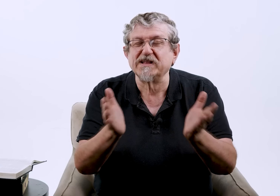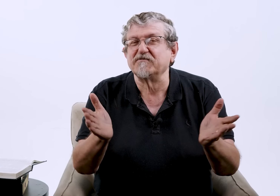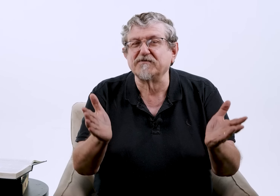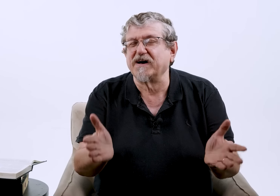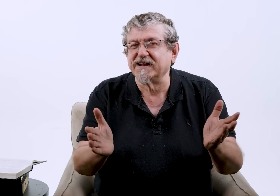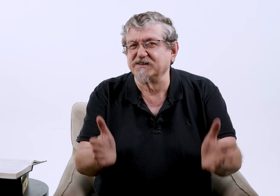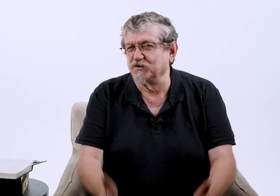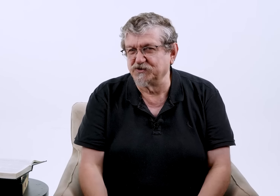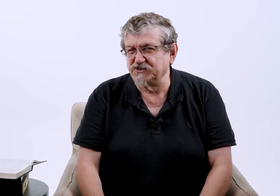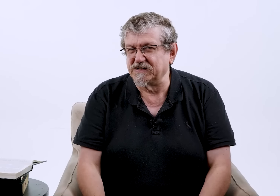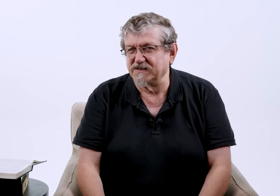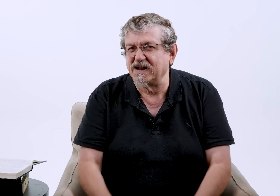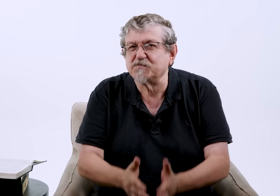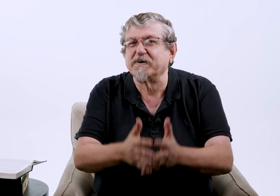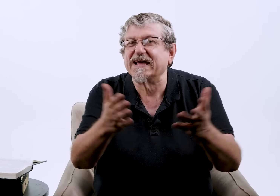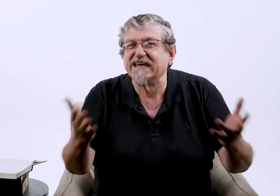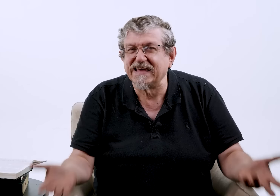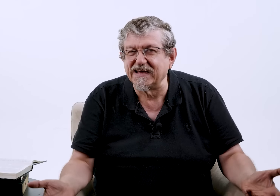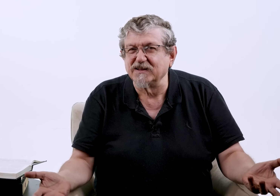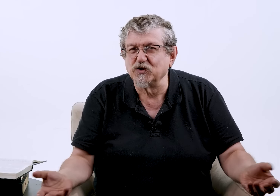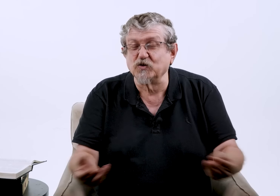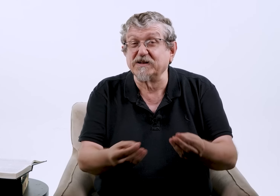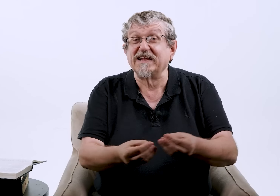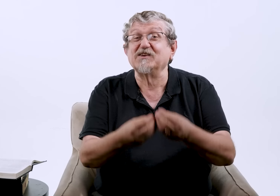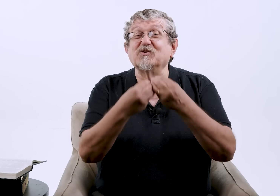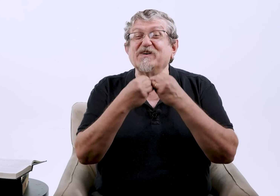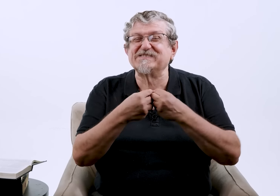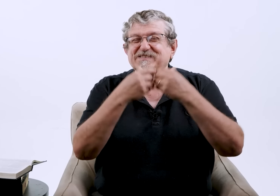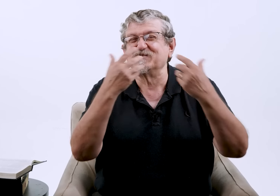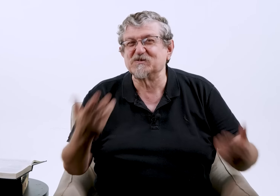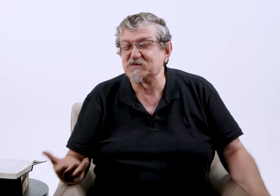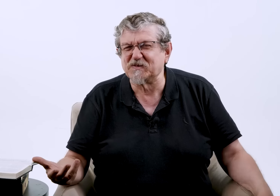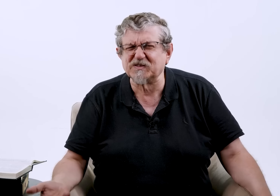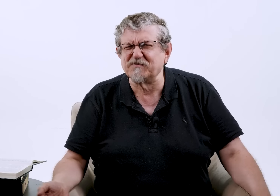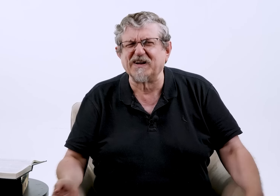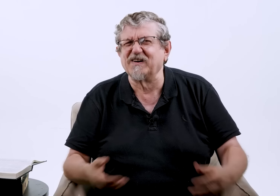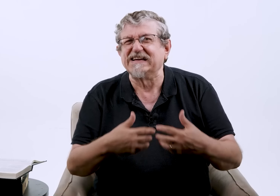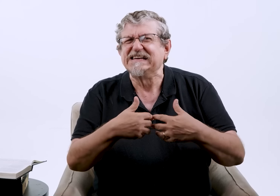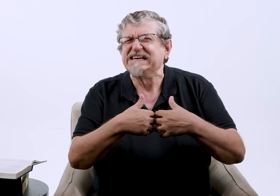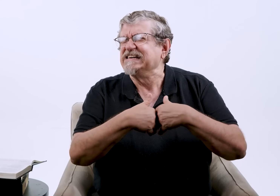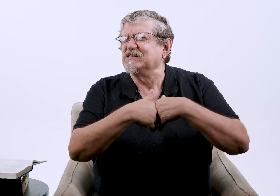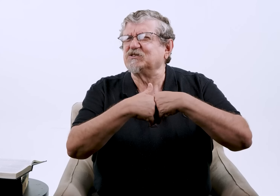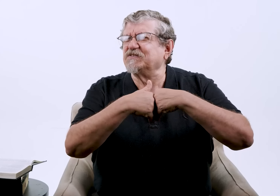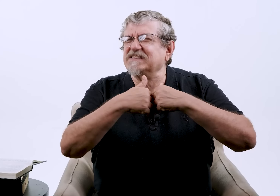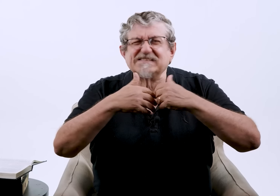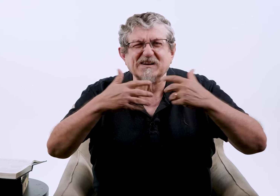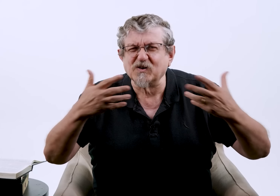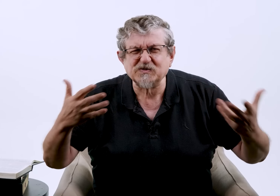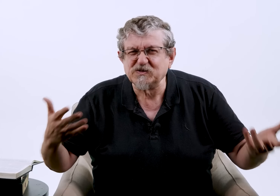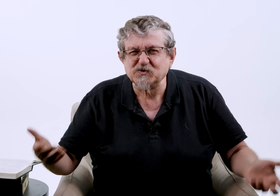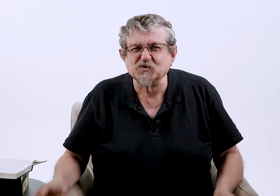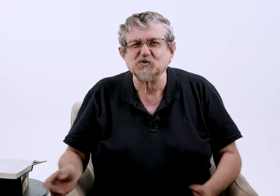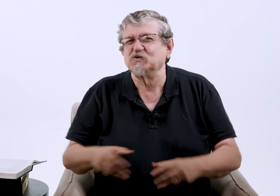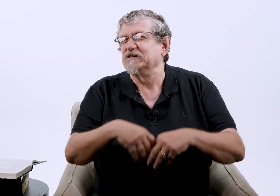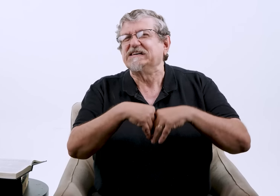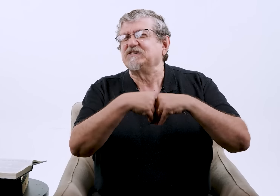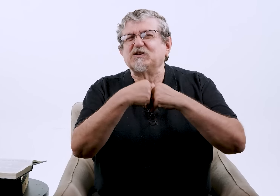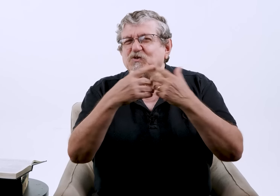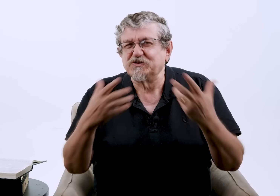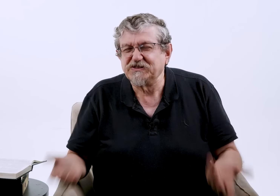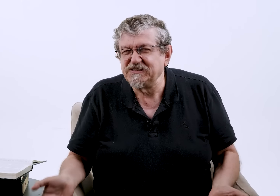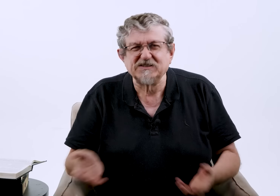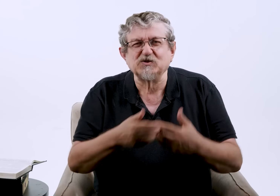nos levar a teologia? Aliás, para que doutrina? Aliás, eu conheço até um grupo de pessoas que falam, olha, eu estou vendo que esse negócio de estudo,